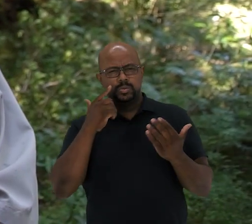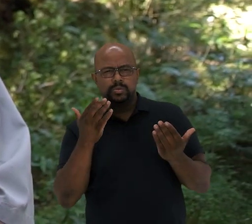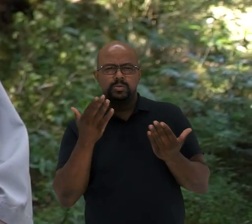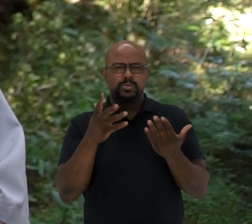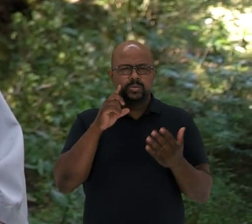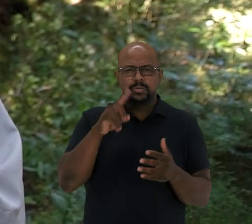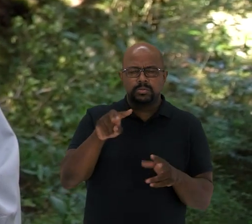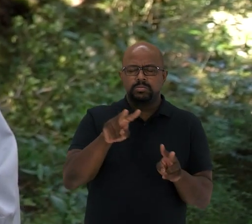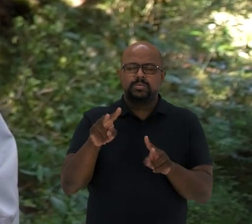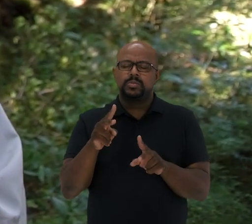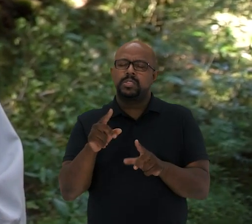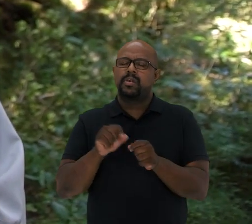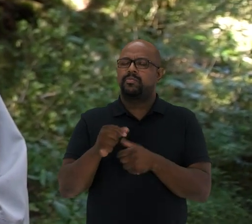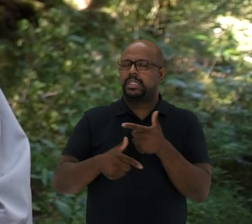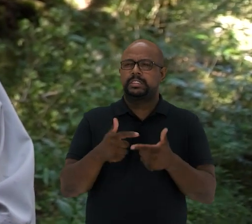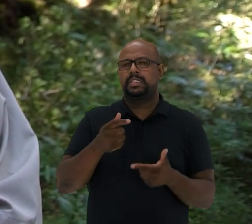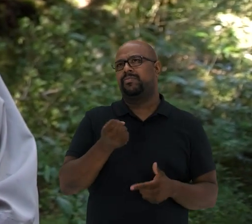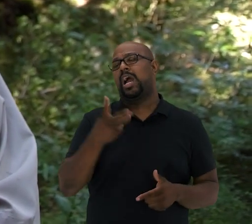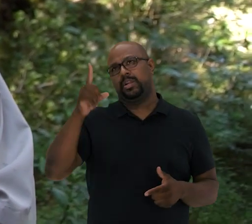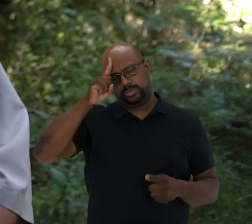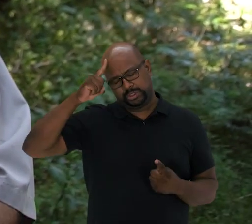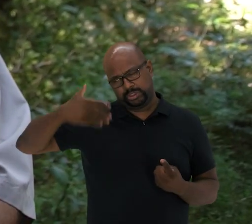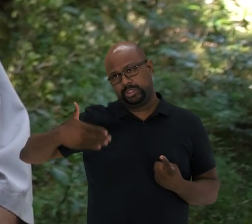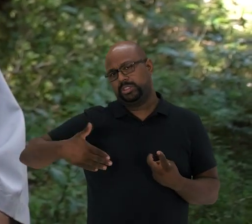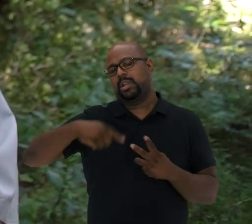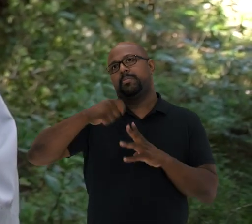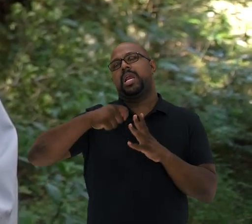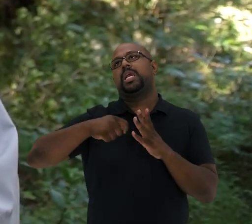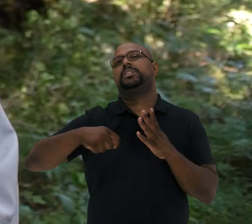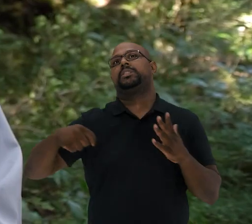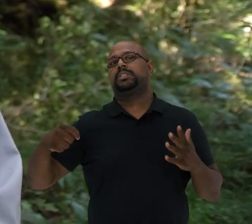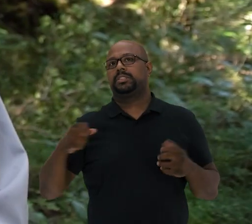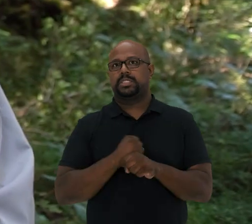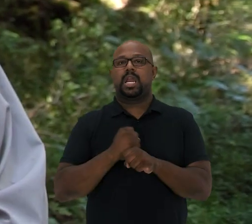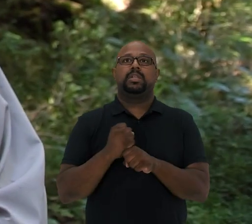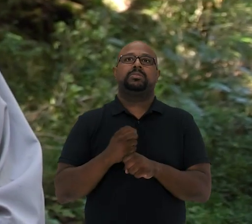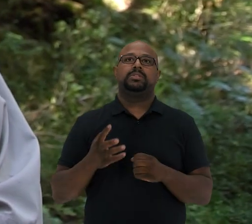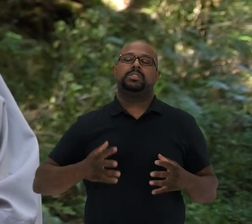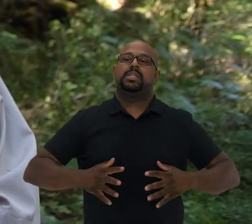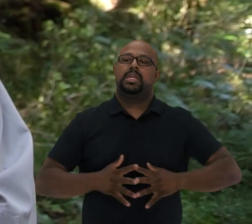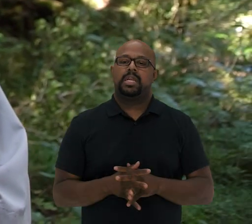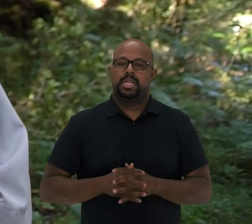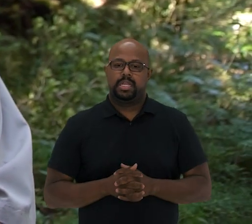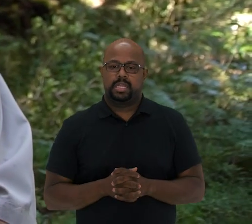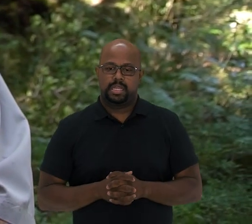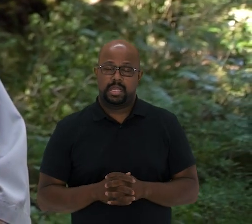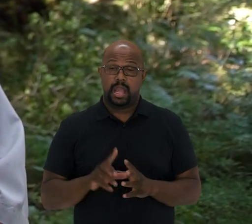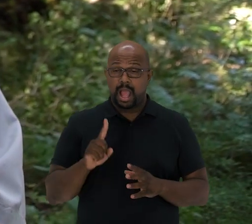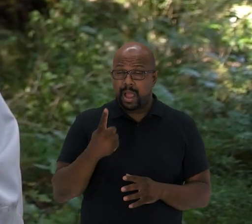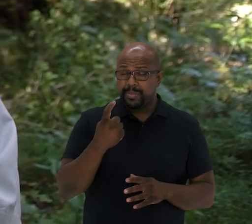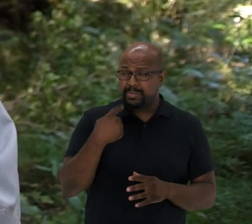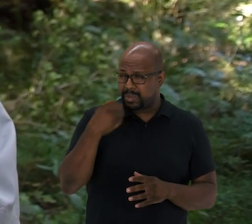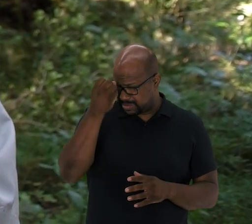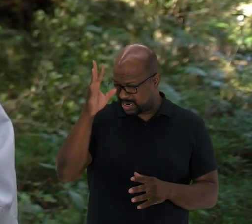tudo direitinho aqui, que a gente trabalhou vários e vários dias e meses e anos, né? A